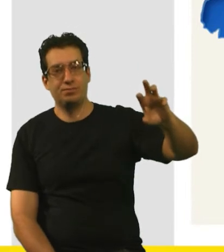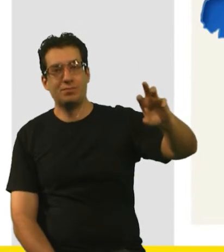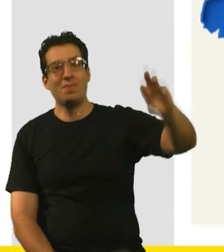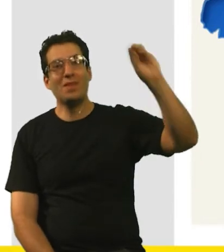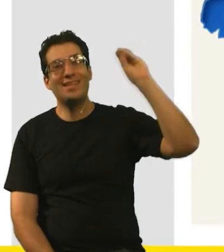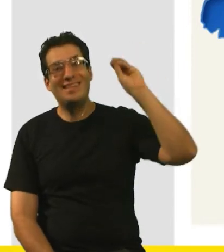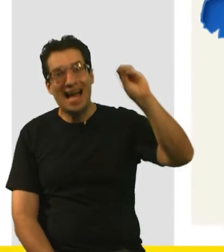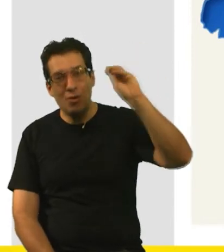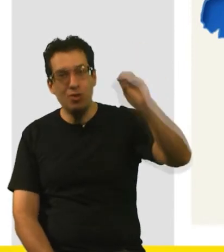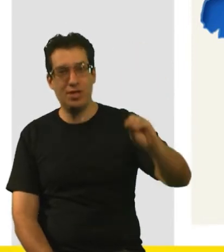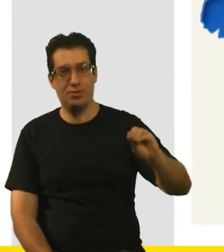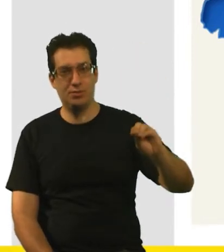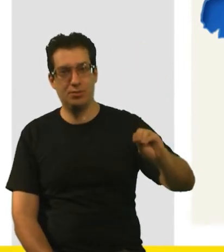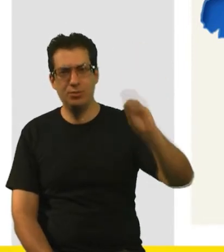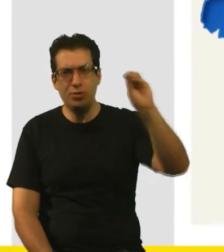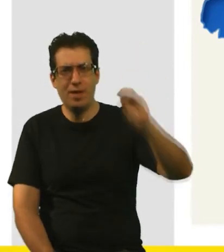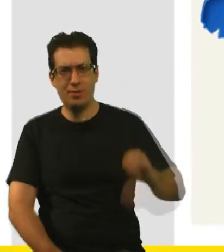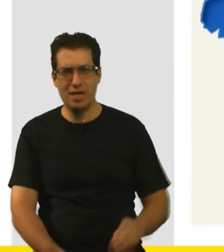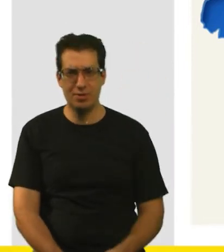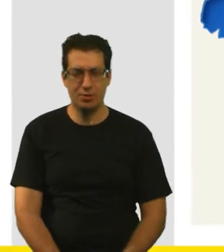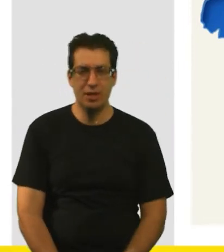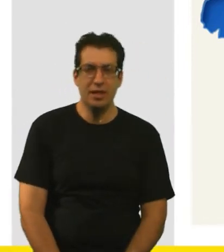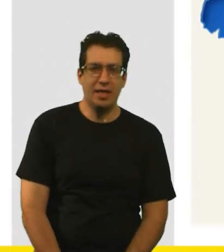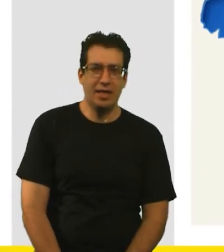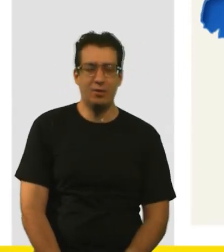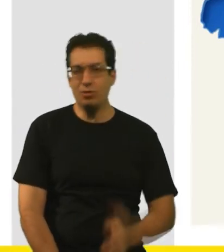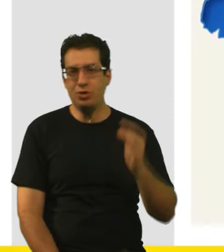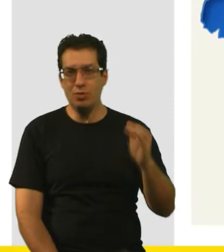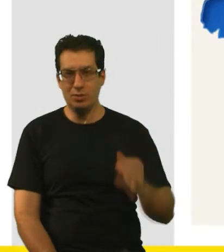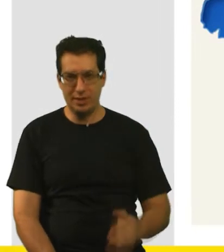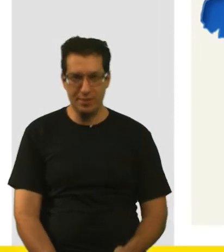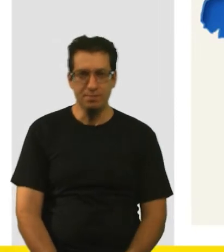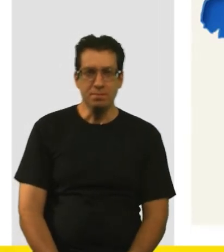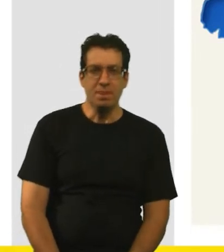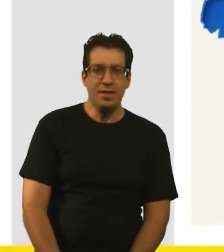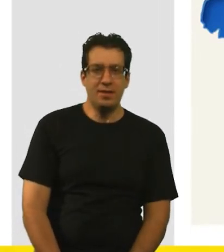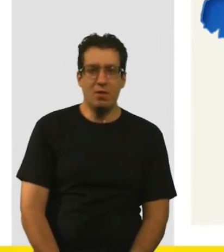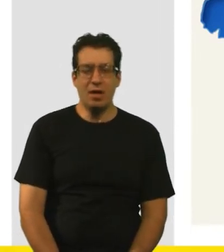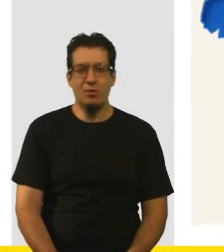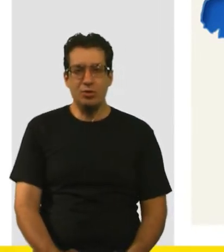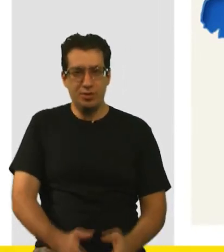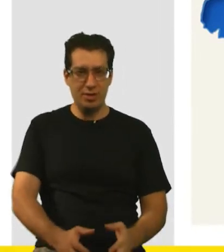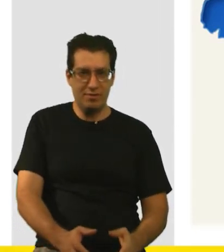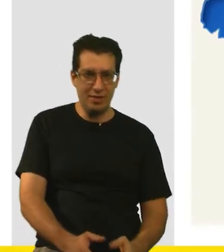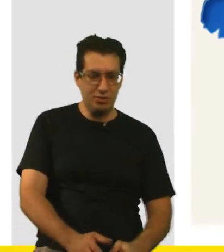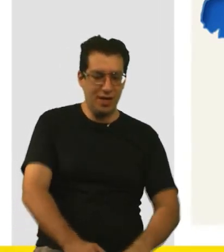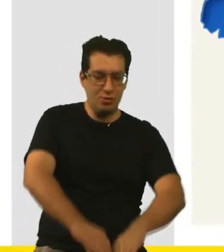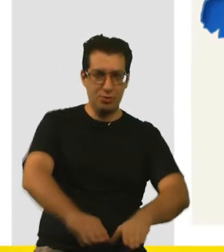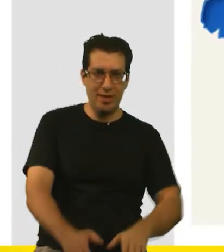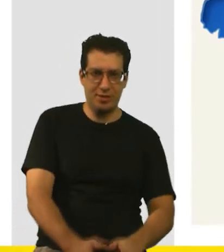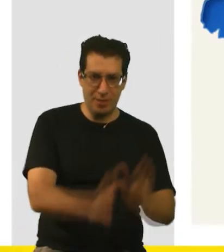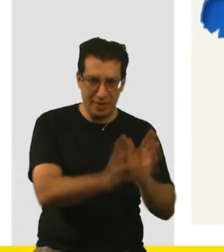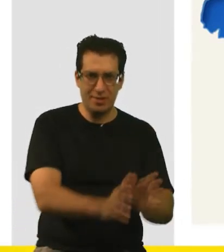são da União. Muito bem, meus caros. Continuando aqui. Então, a Constituição ela vai nos